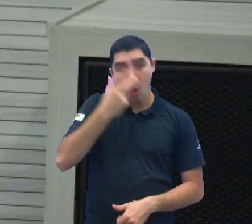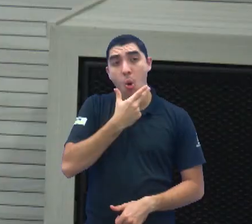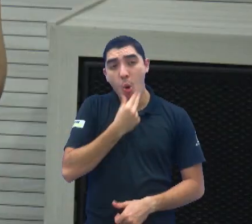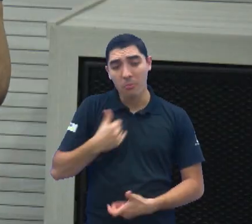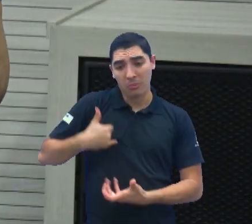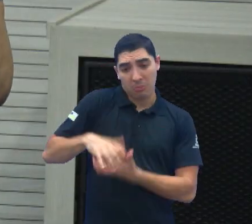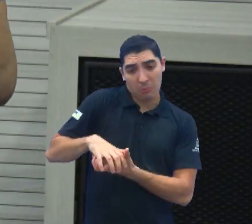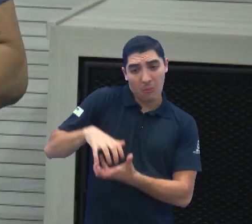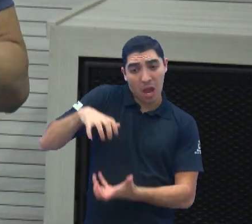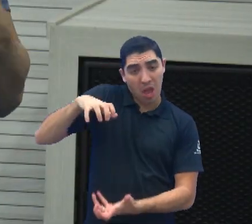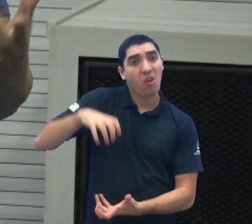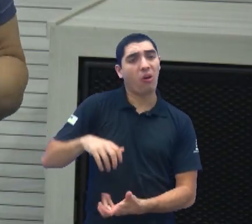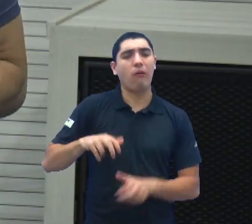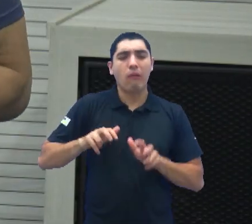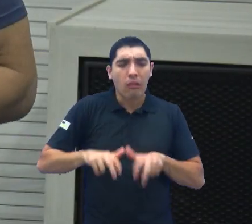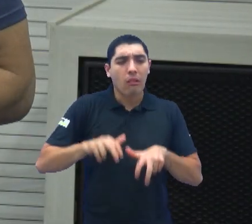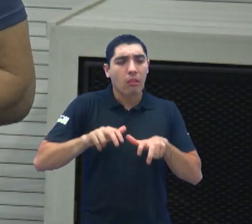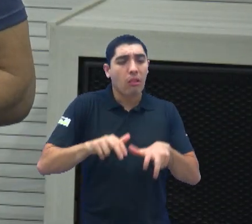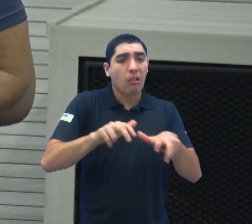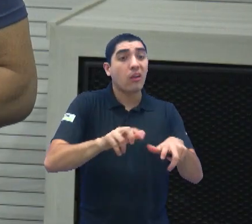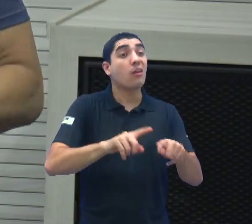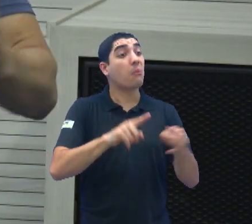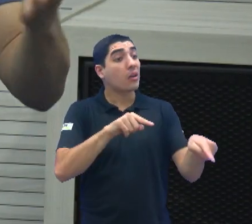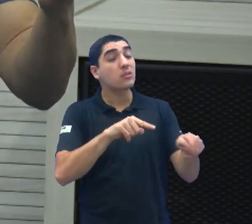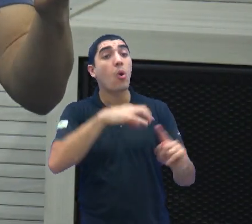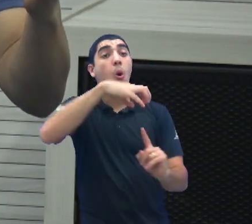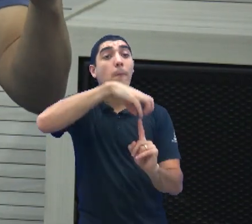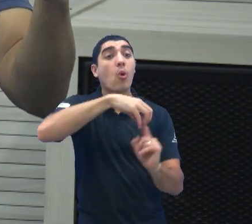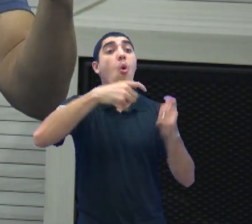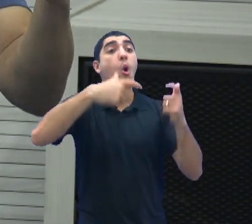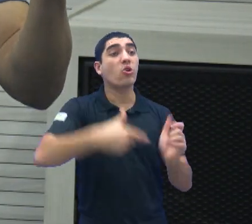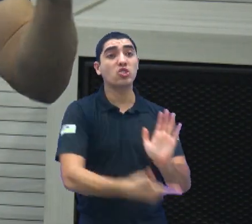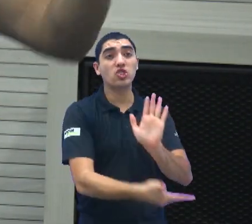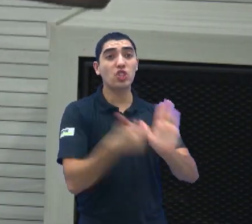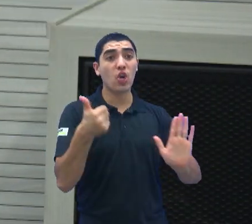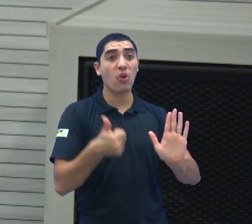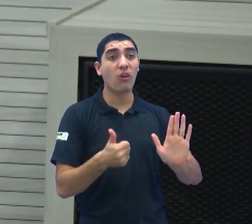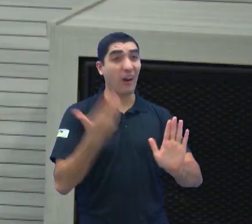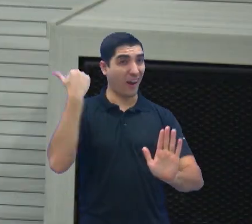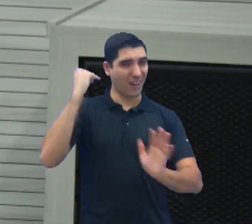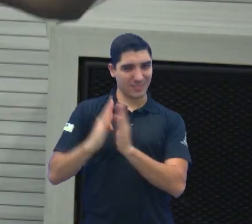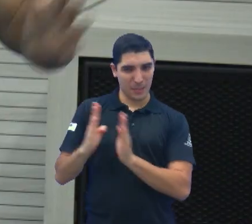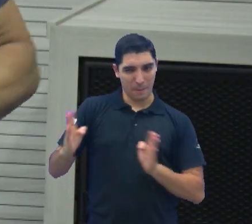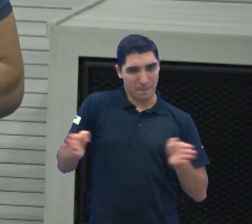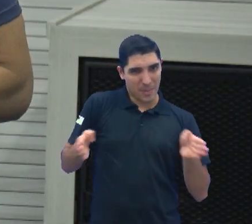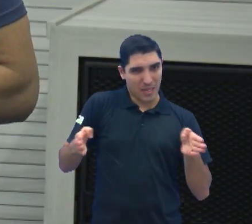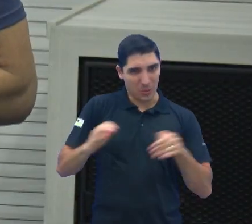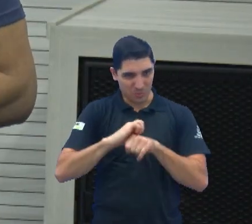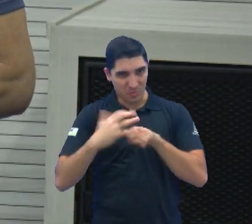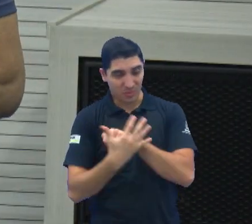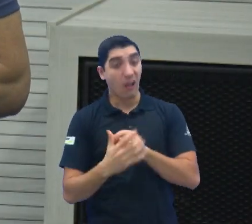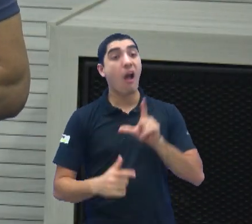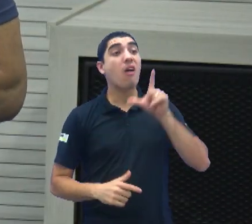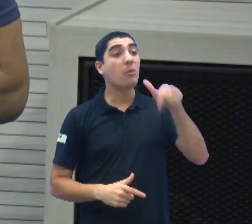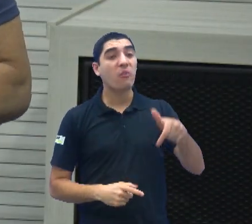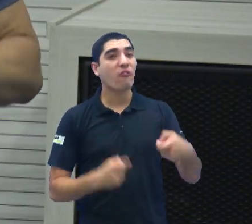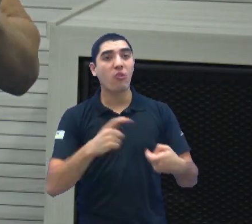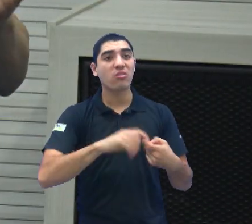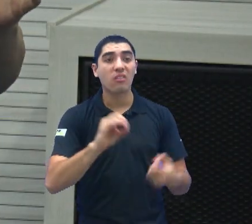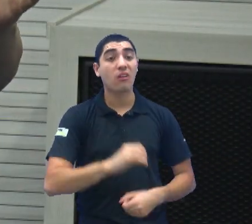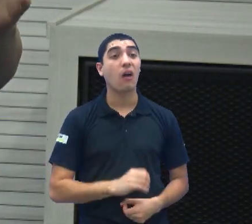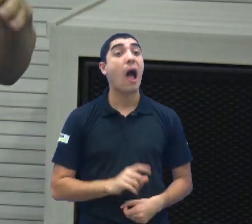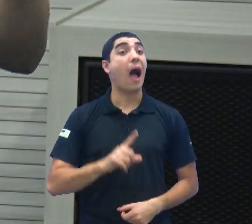retiraram essas linhas e até hoje não retornaram. Aí o prefeito teve a belíssima ideia de colocar a linha 24